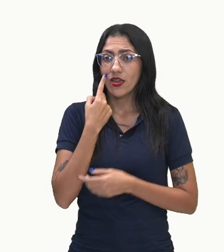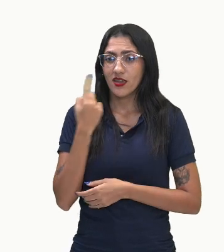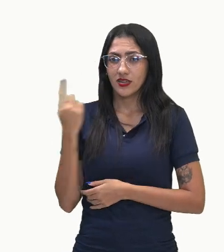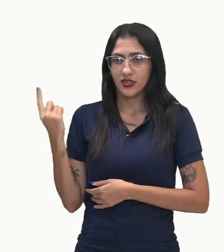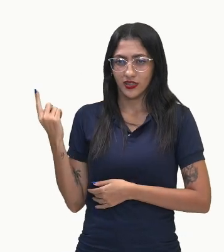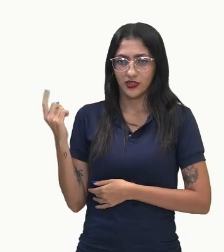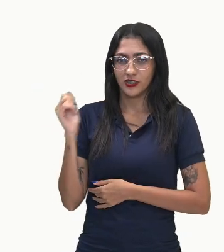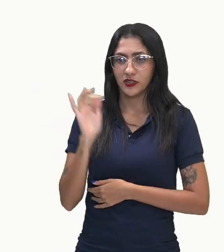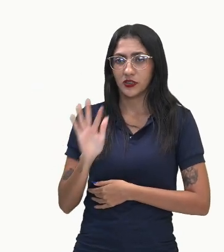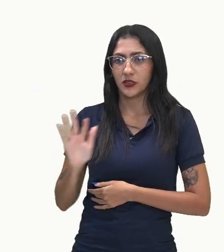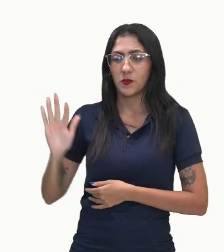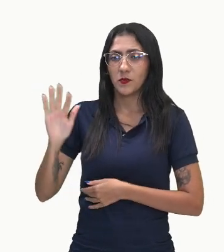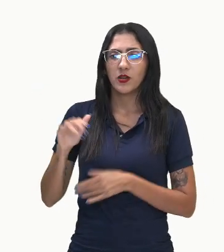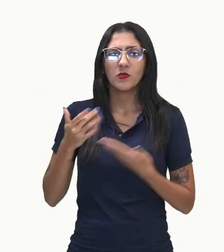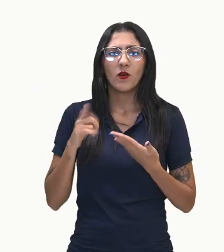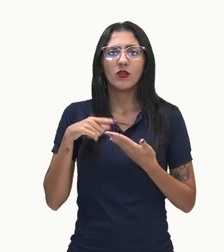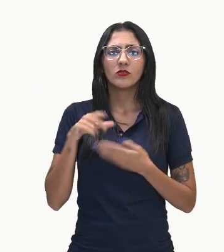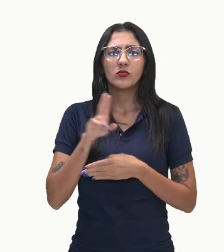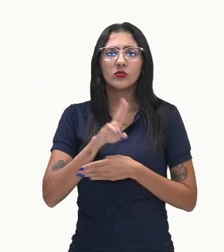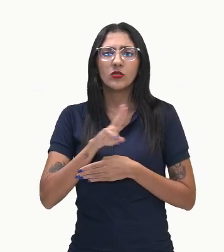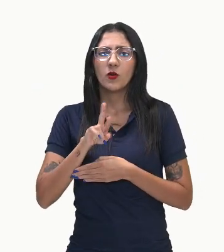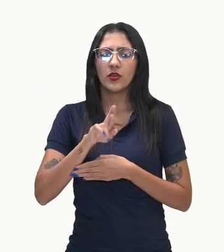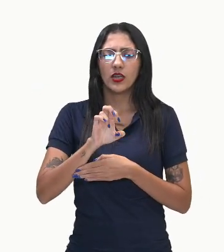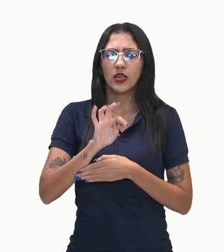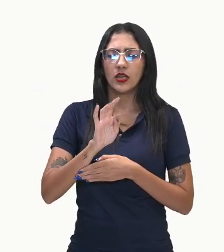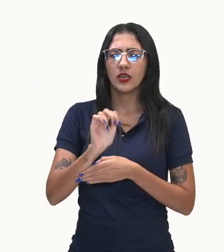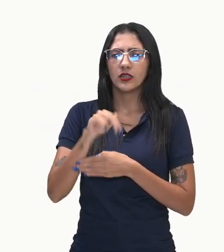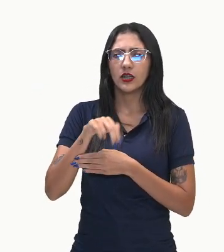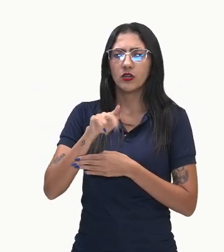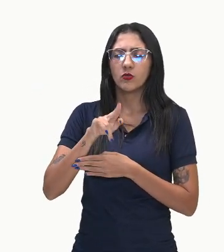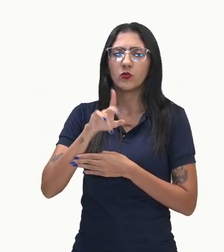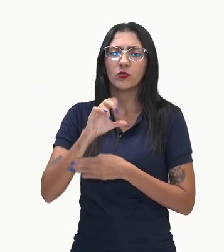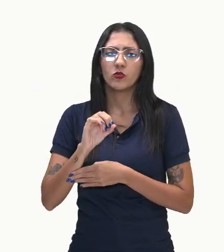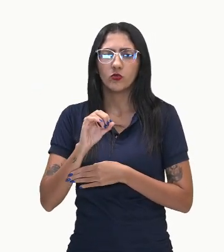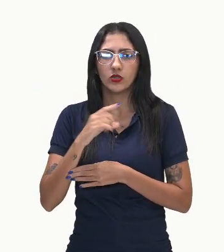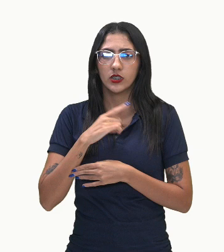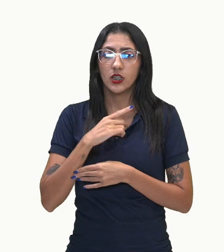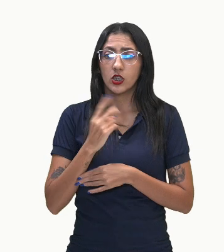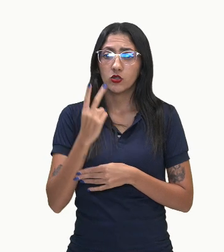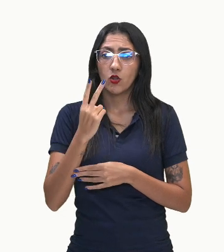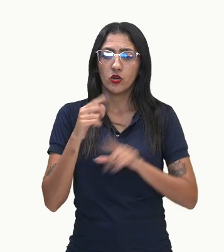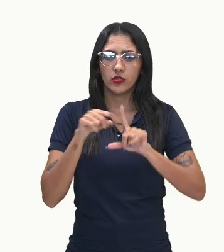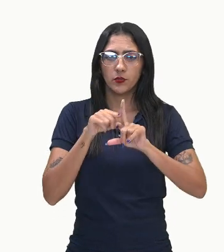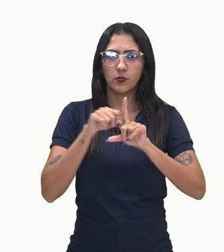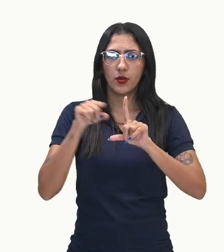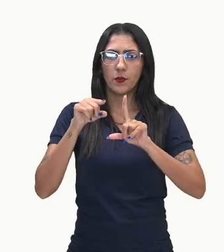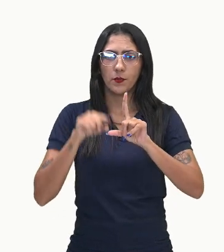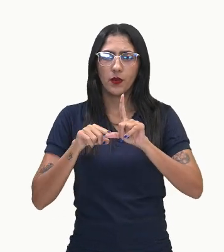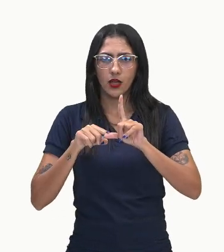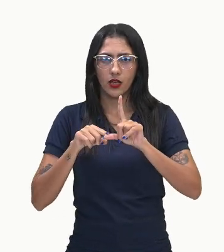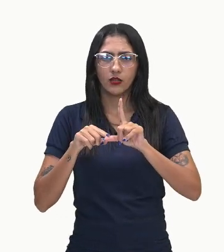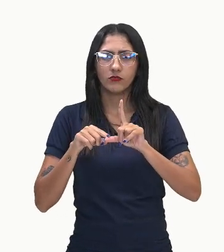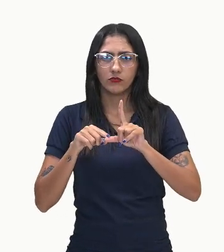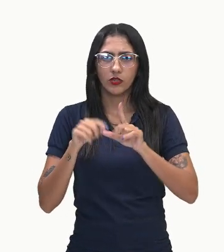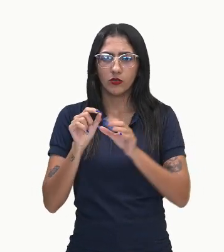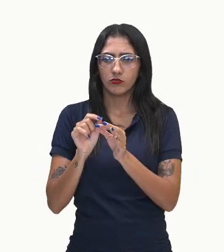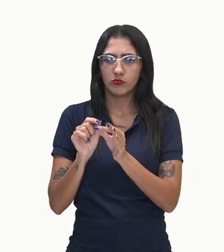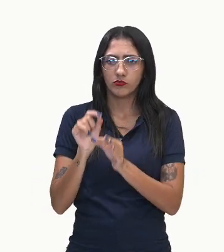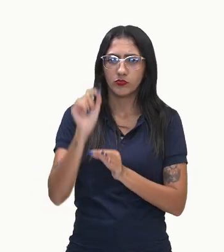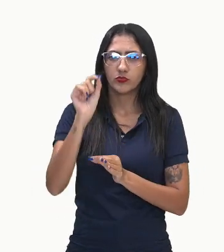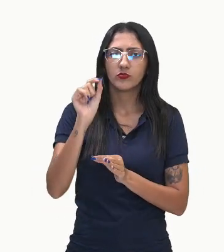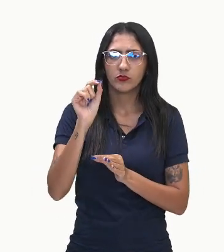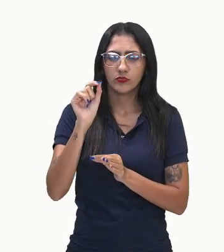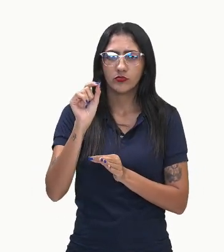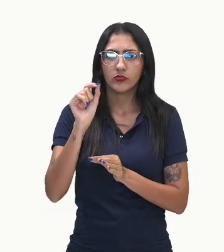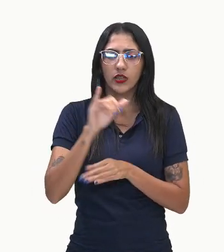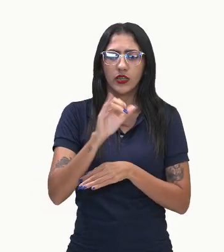é conhecido como retângulo, pois ele possui 2 ângulos retos. Tem os isósceles e também